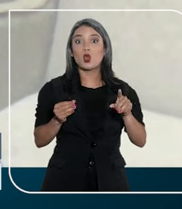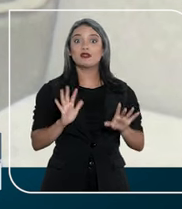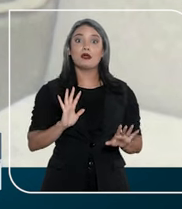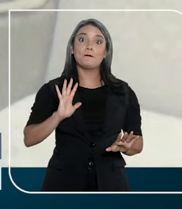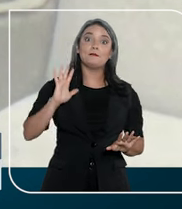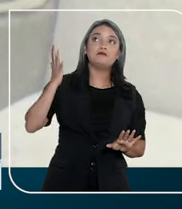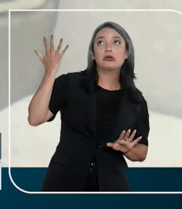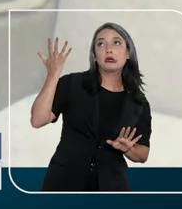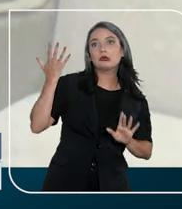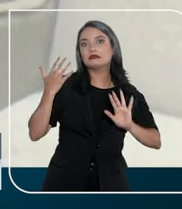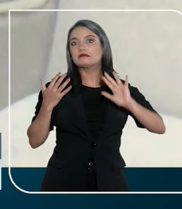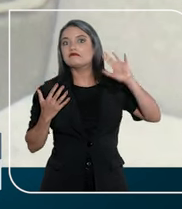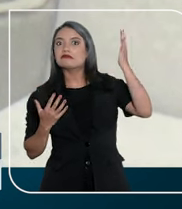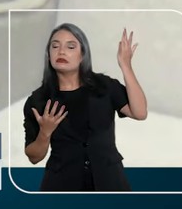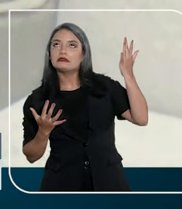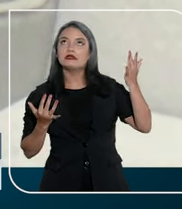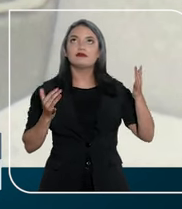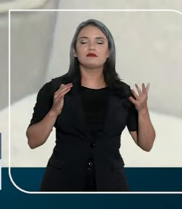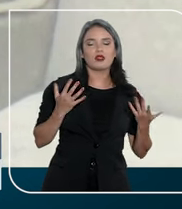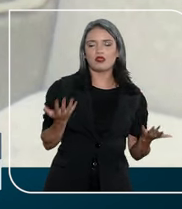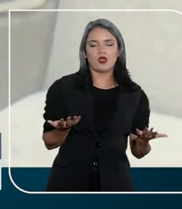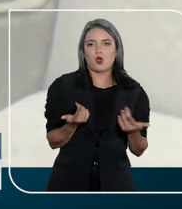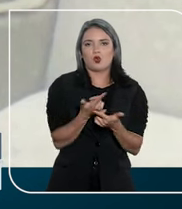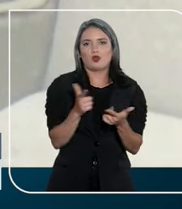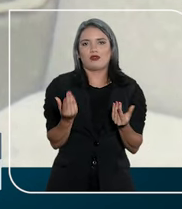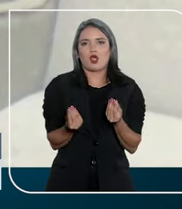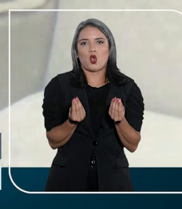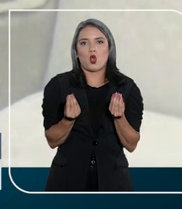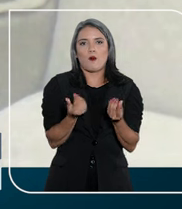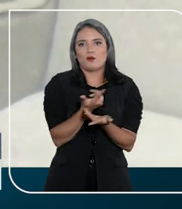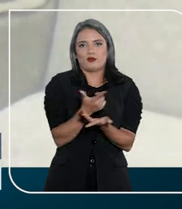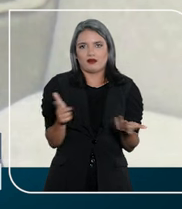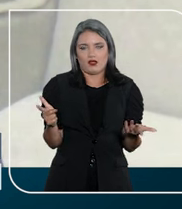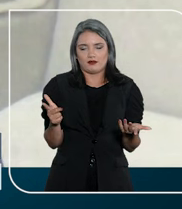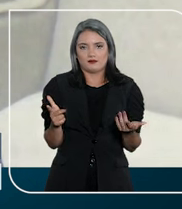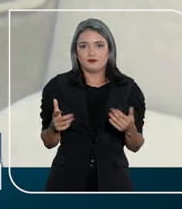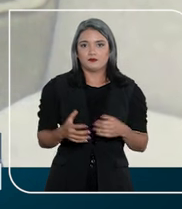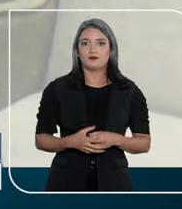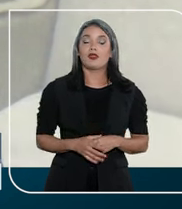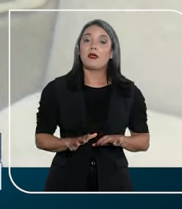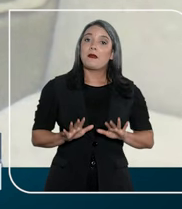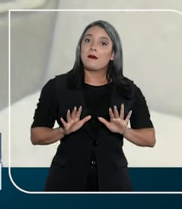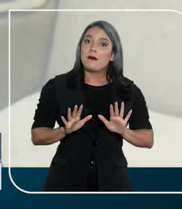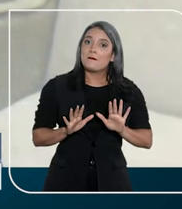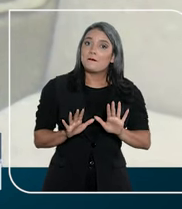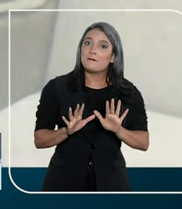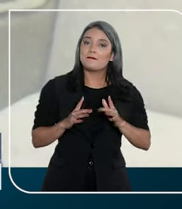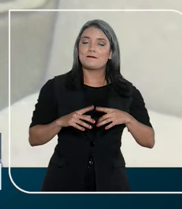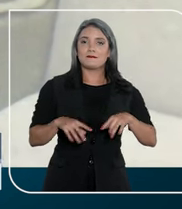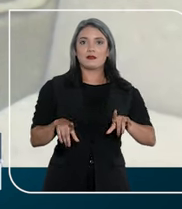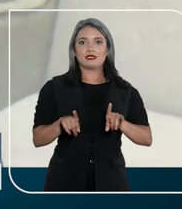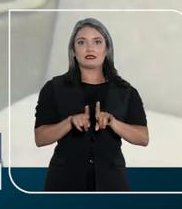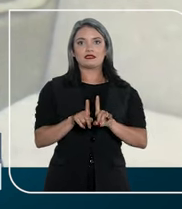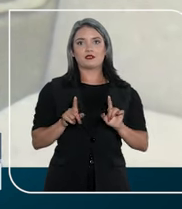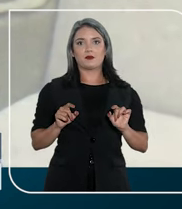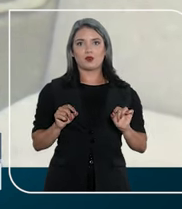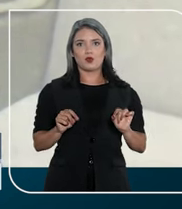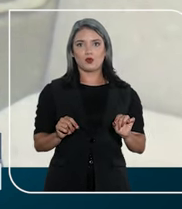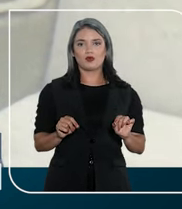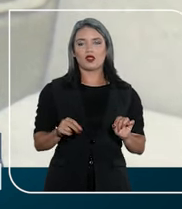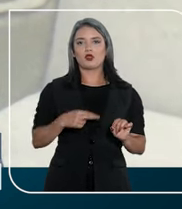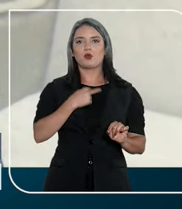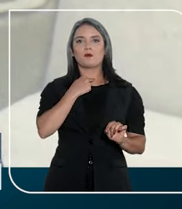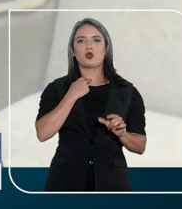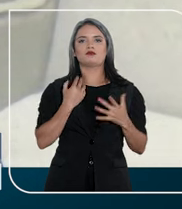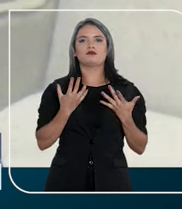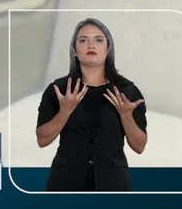temáticas que poderiam ser eventualmente abordadas em questões de concurso público. Mas, da mesma forma, não seria